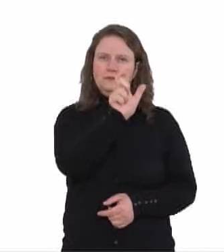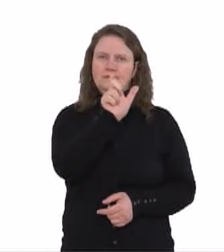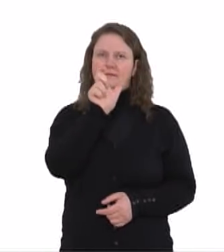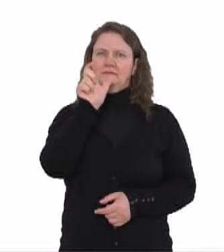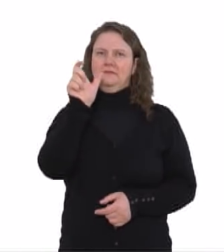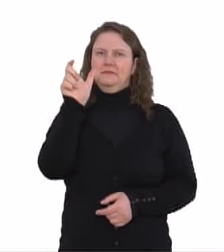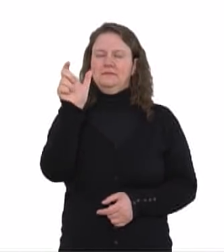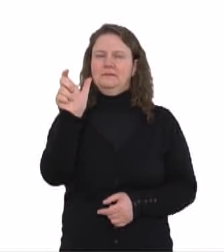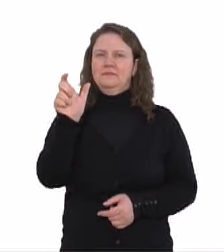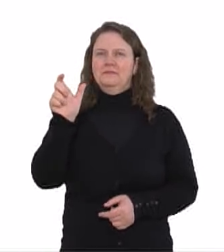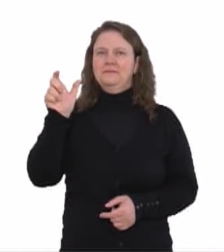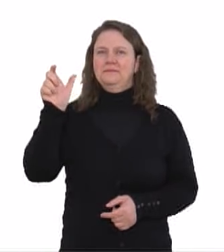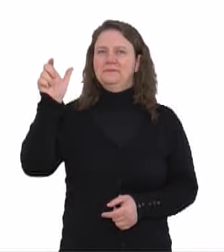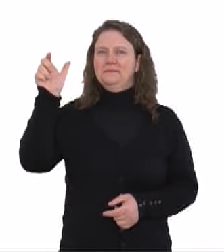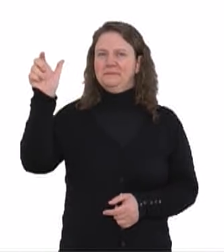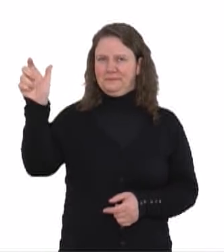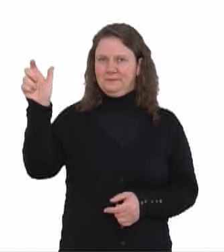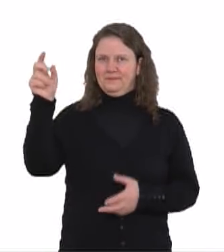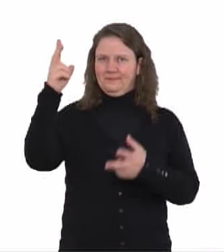Thursday,